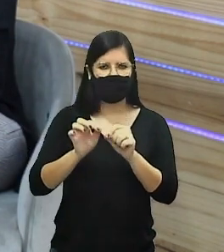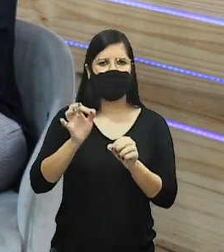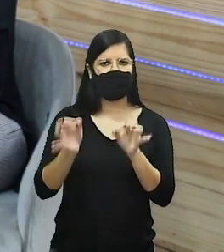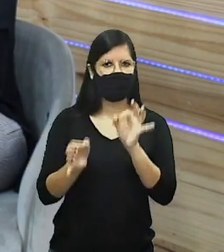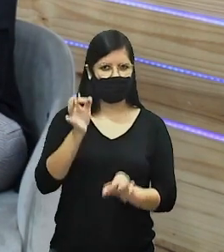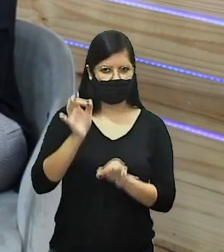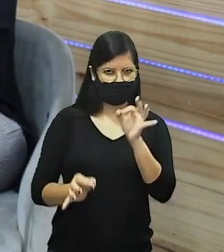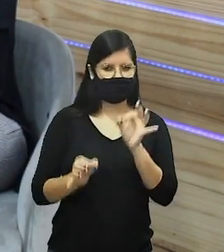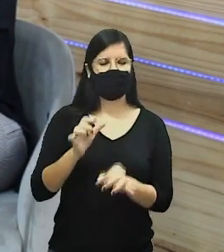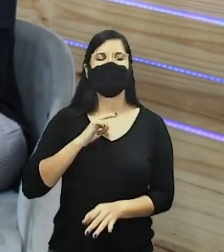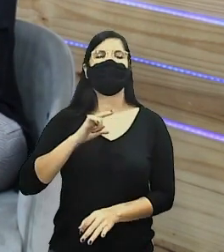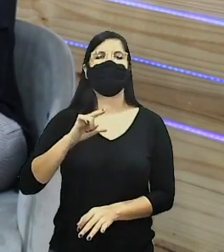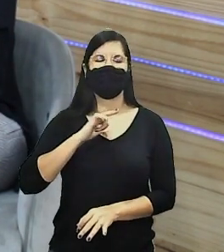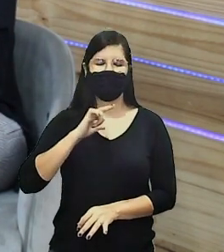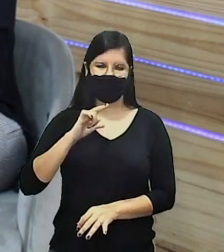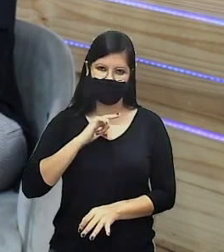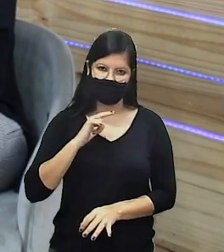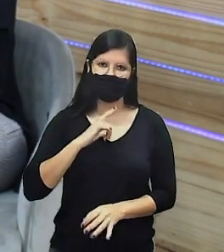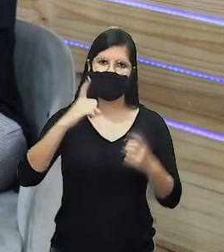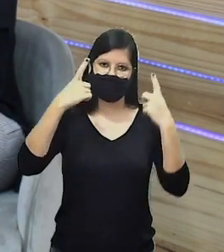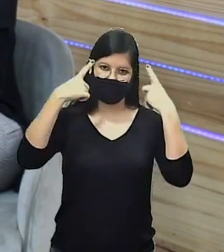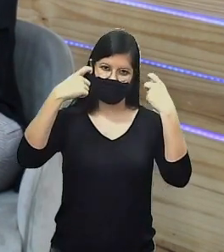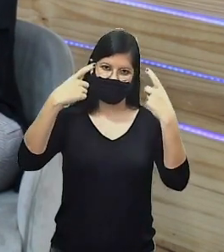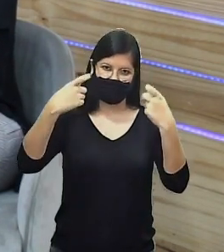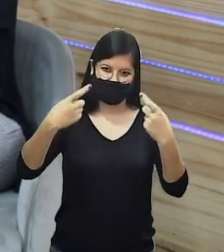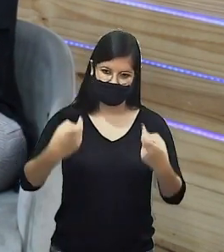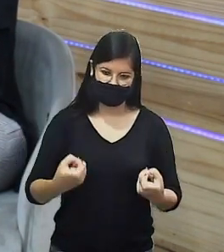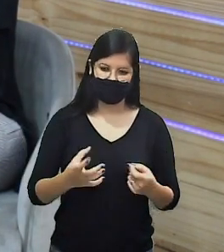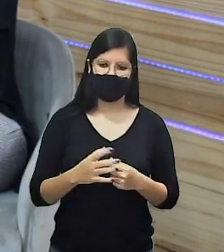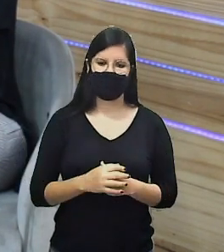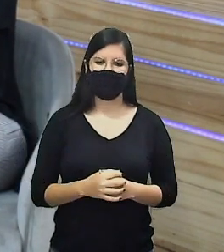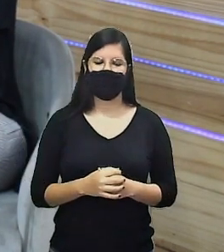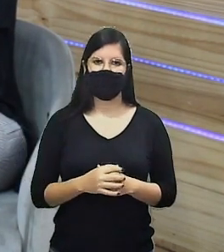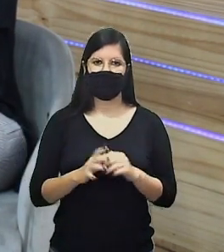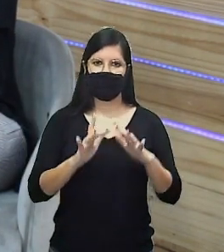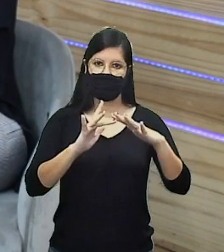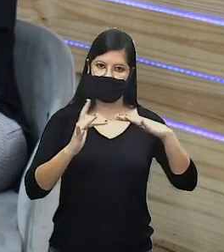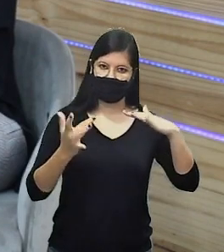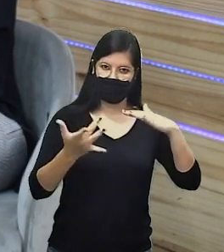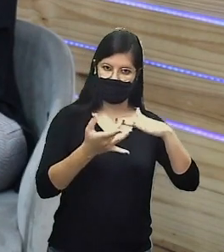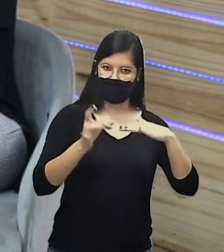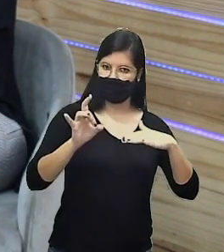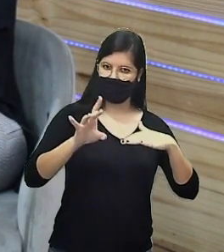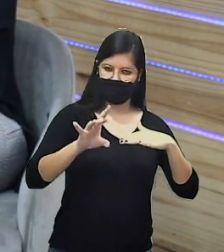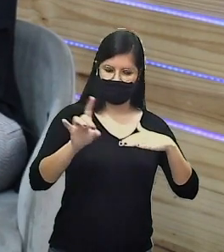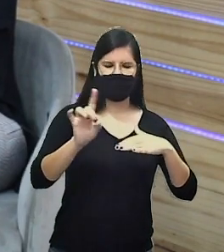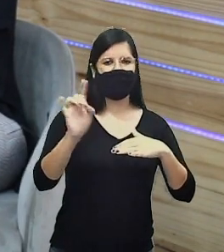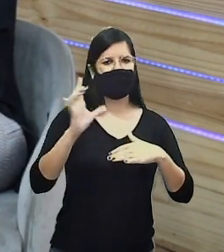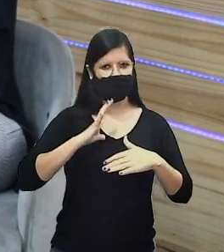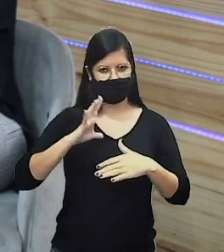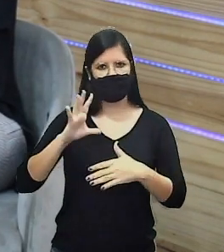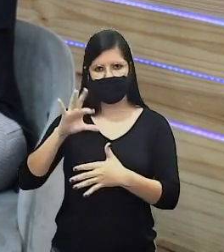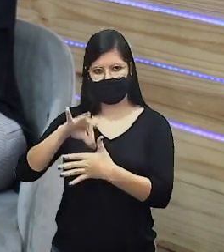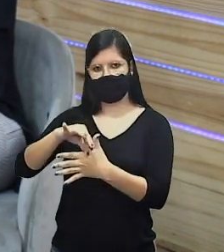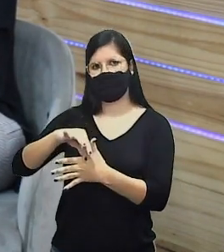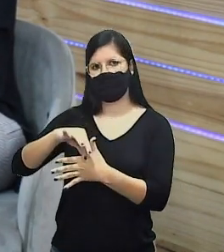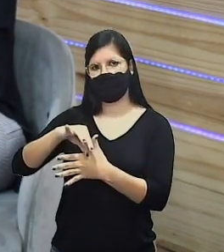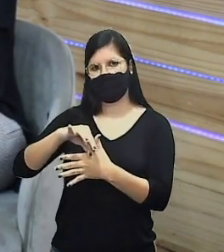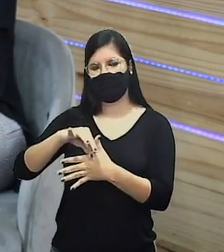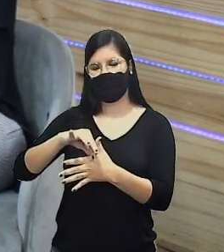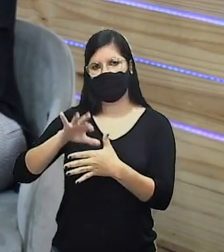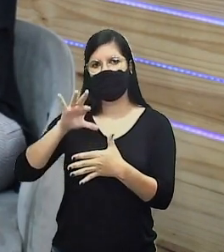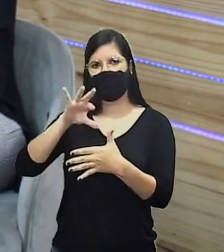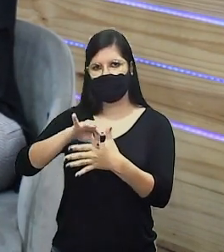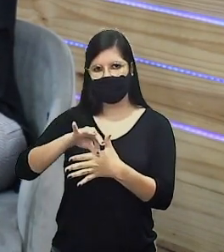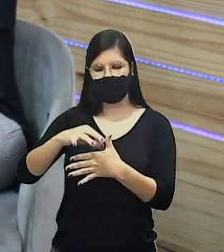os justiciamentos, ainda acontece a violência, né? É. Não só nas redes sociais, tá? Mas na pele, né? E na pele, muitas